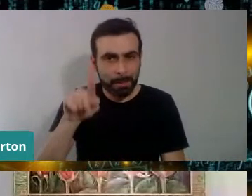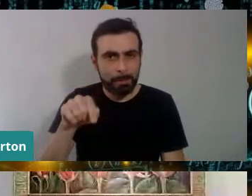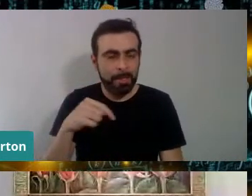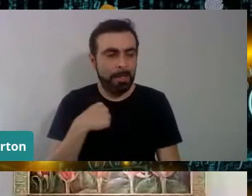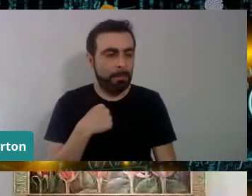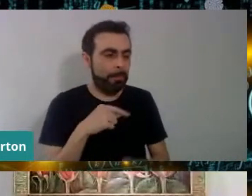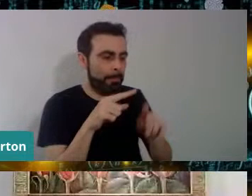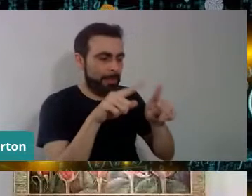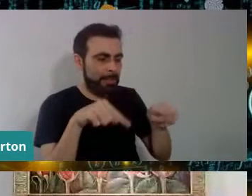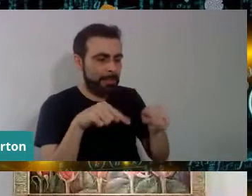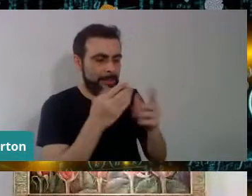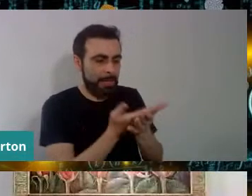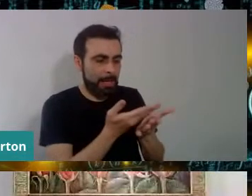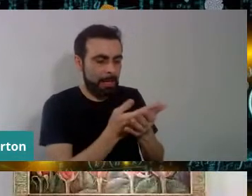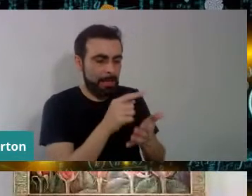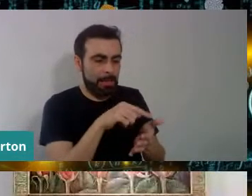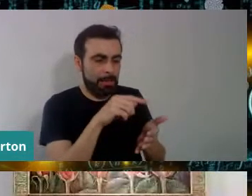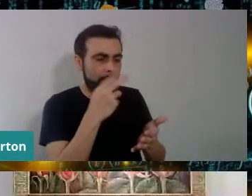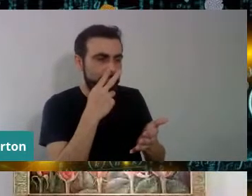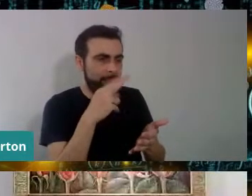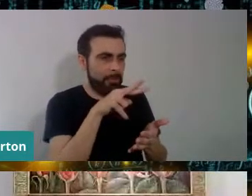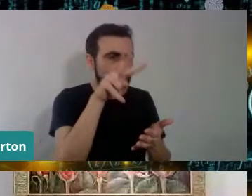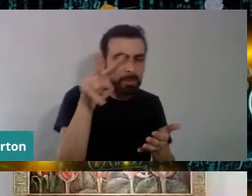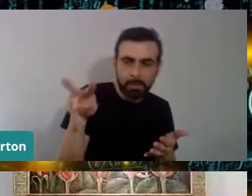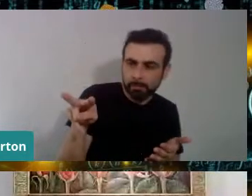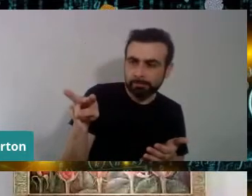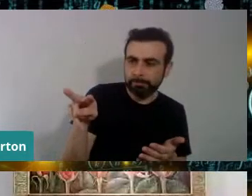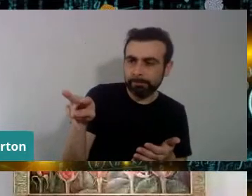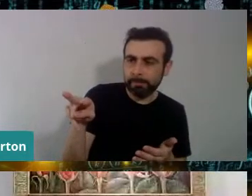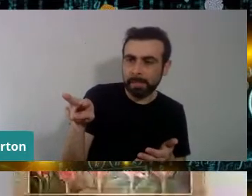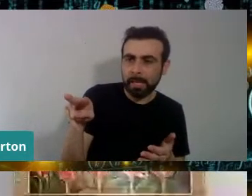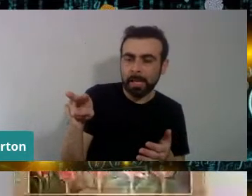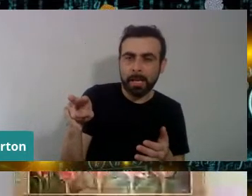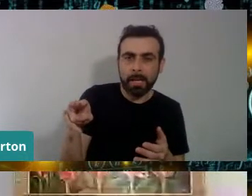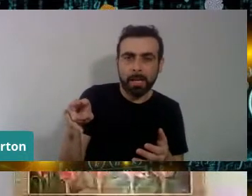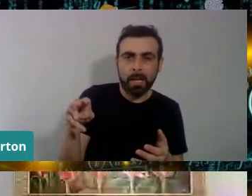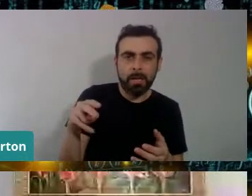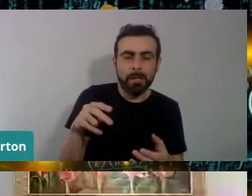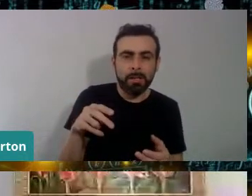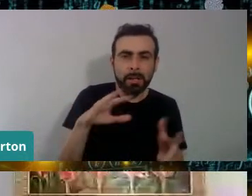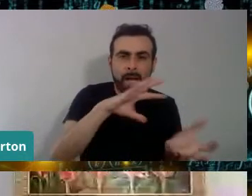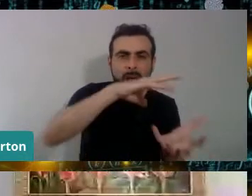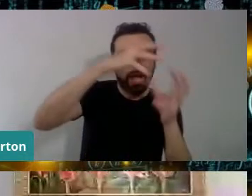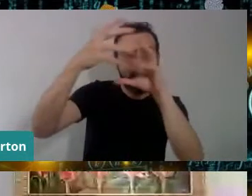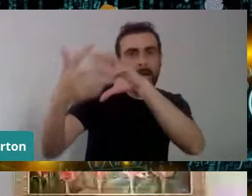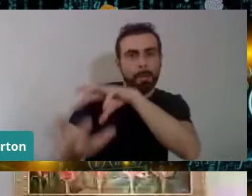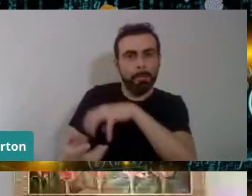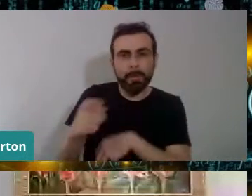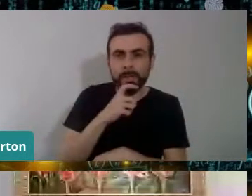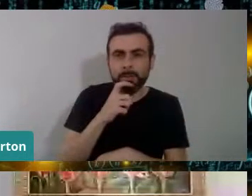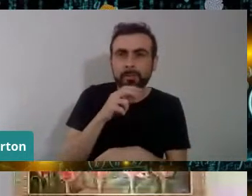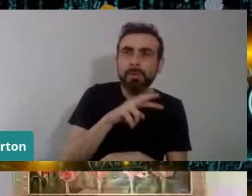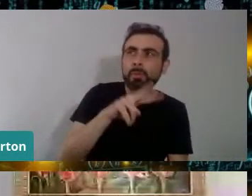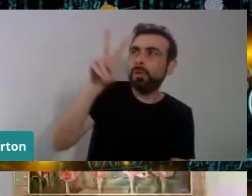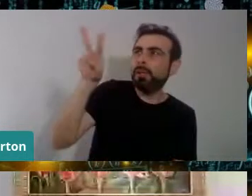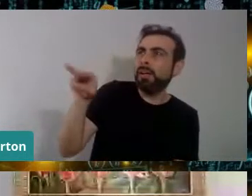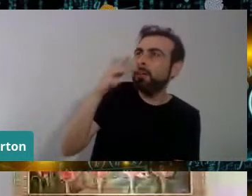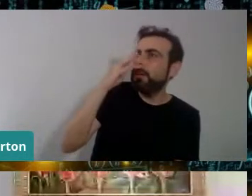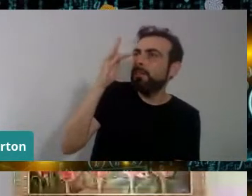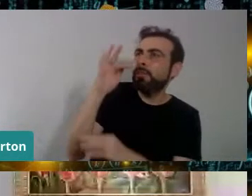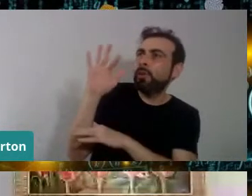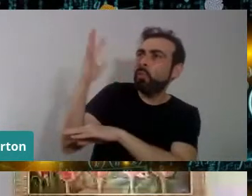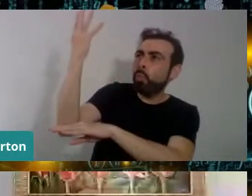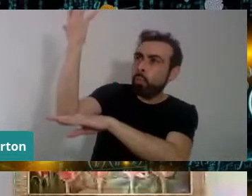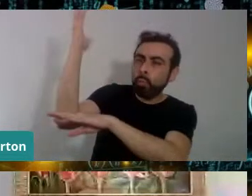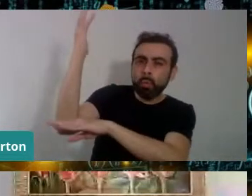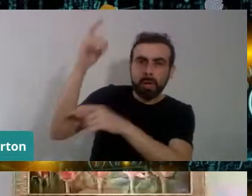frente ali, né? Na época do inverno, os IPs ficavam todos floridos, né? Então, eu olhar pela janela, a janela é grande, né? Olhar pela janela, assim, no